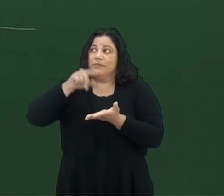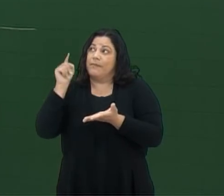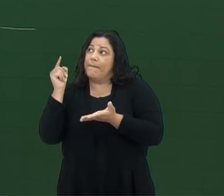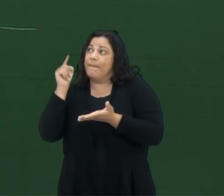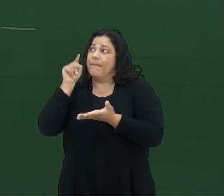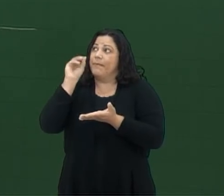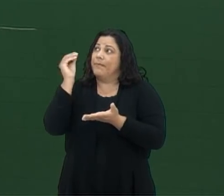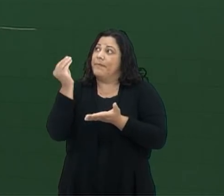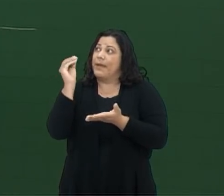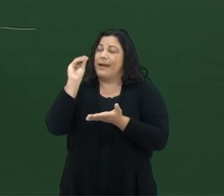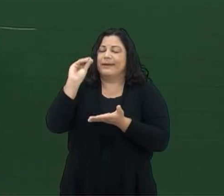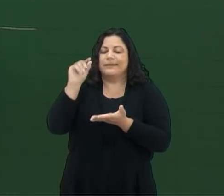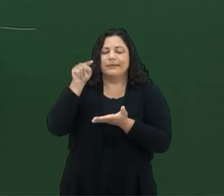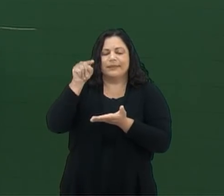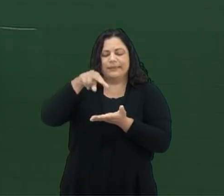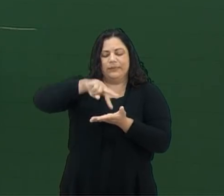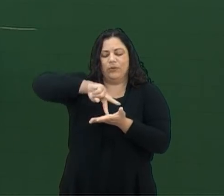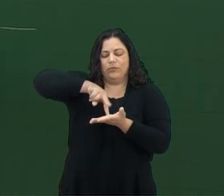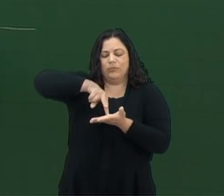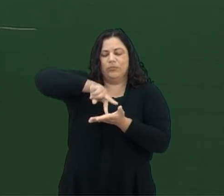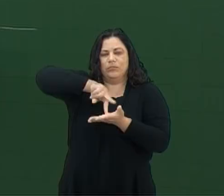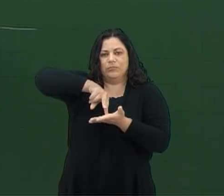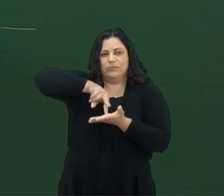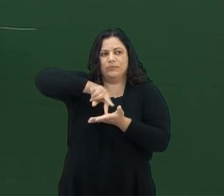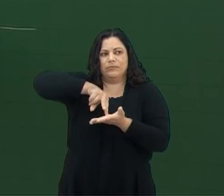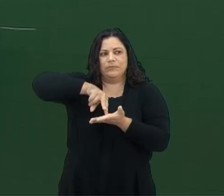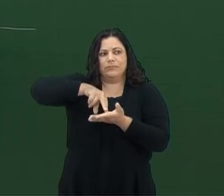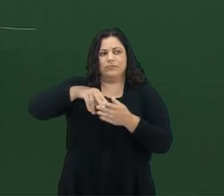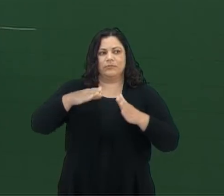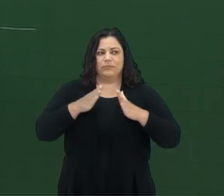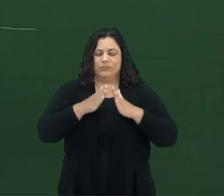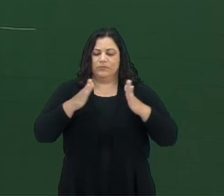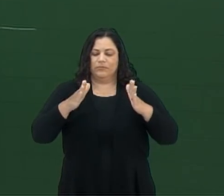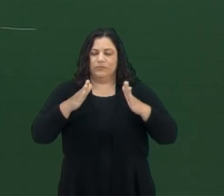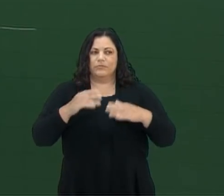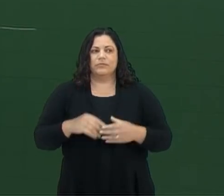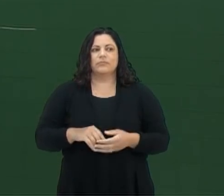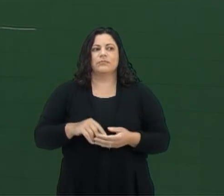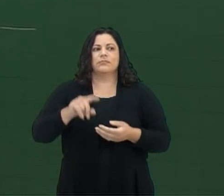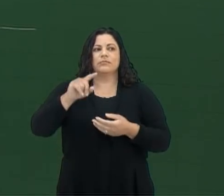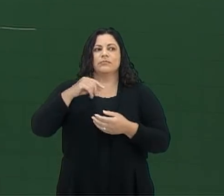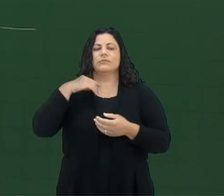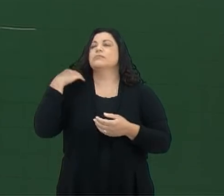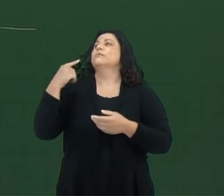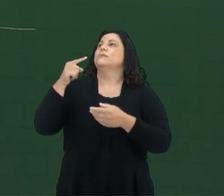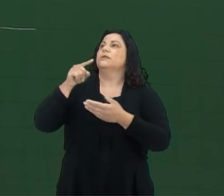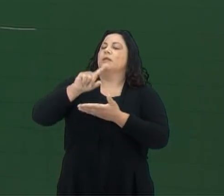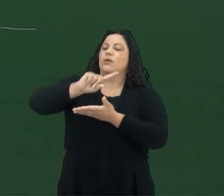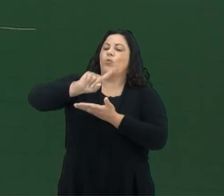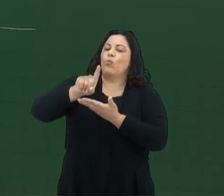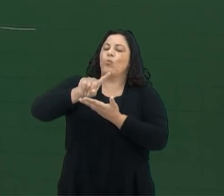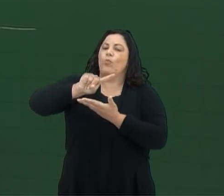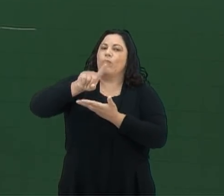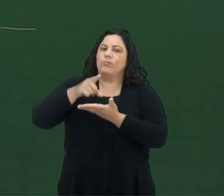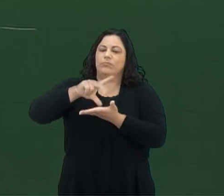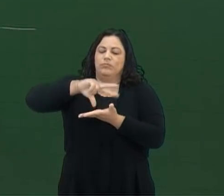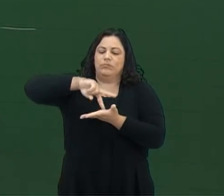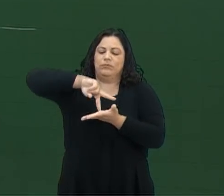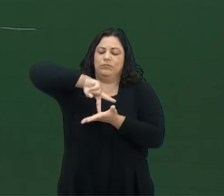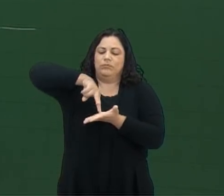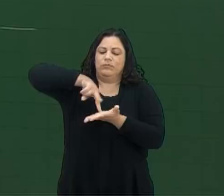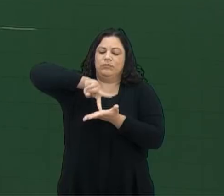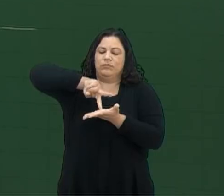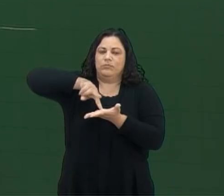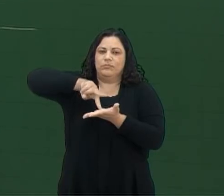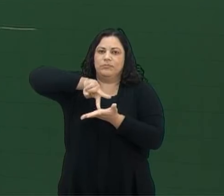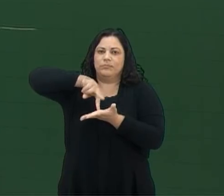Abre um pouquinho mais, aqui. Vou marcar lá em cima, ó, um arco, tá vendo? Então, eu fiz o quê? Marquei aqui